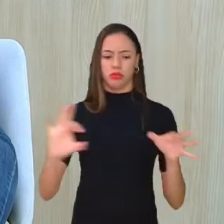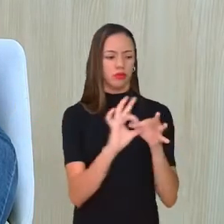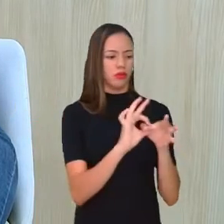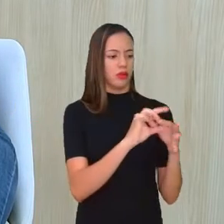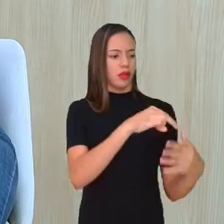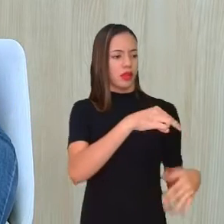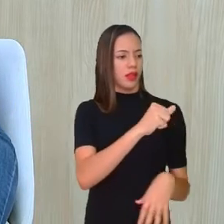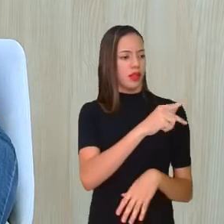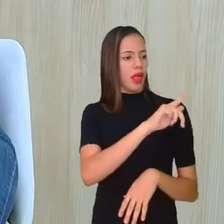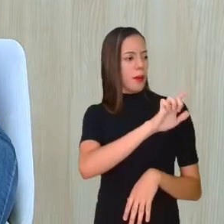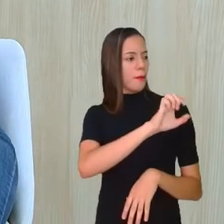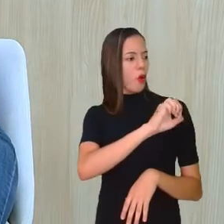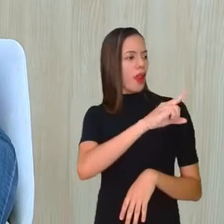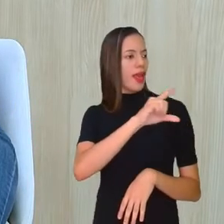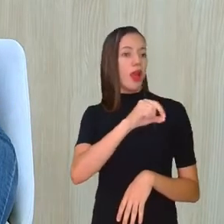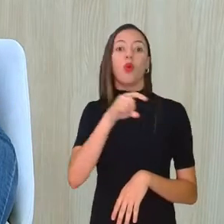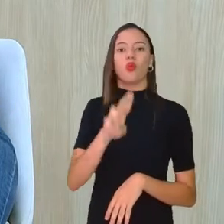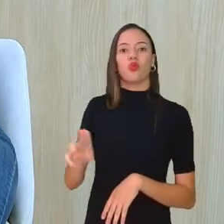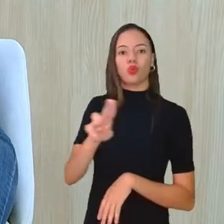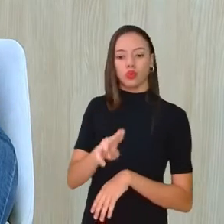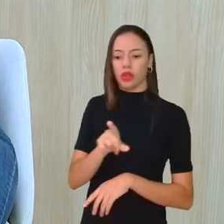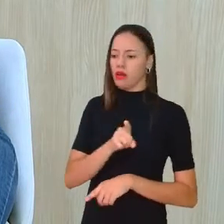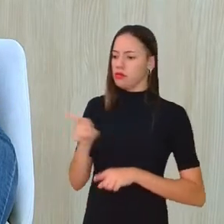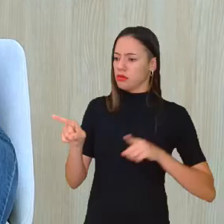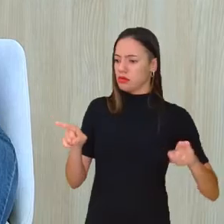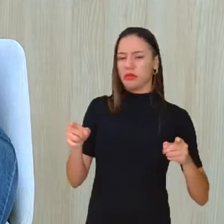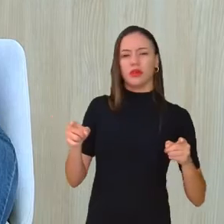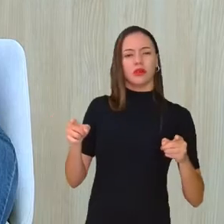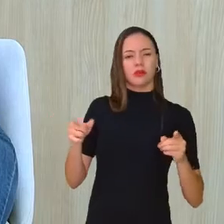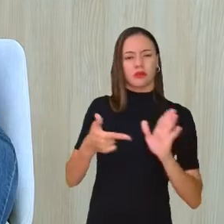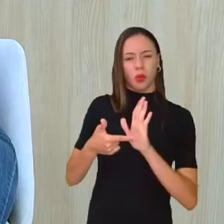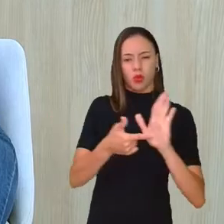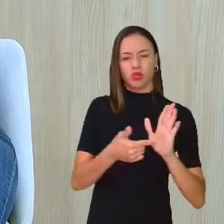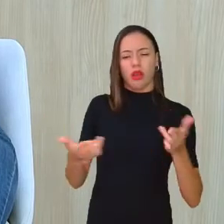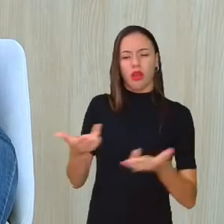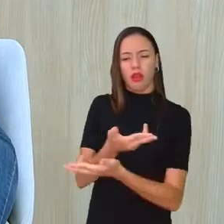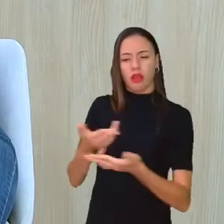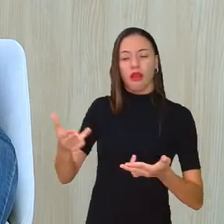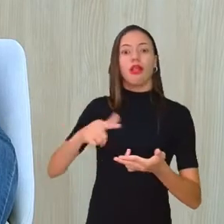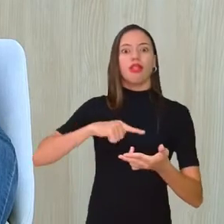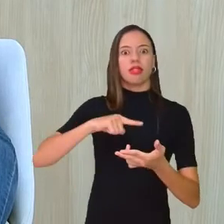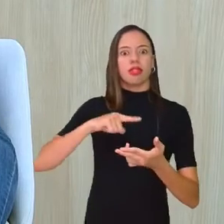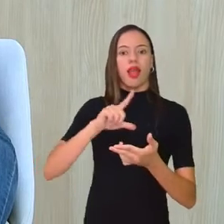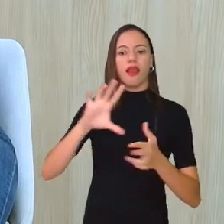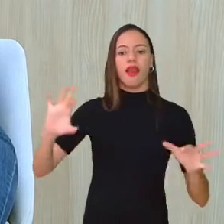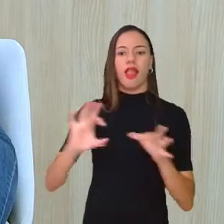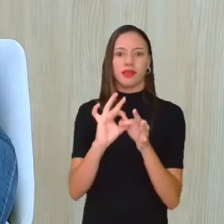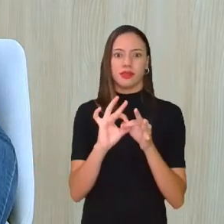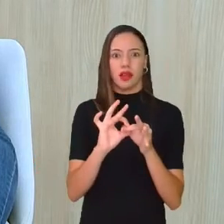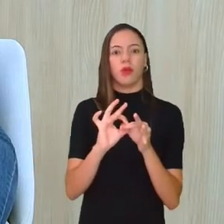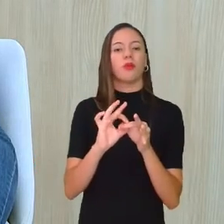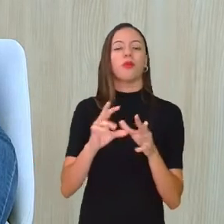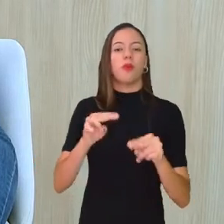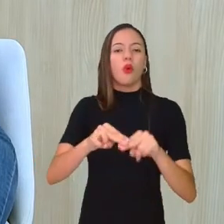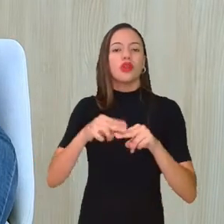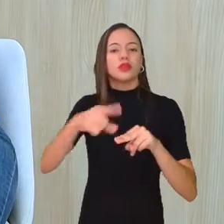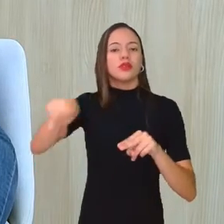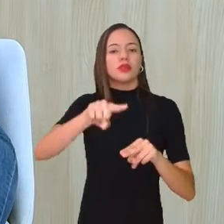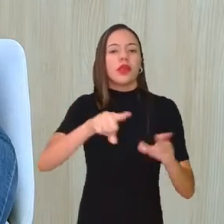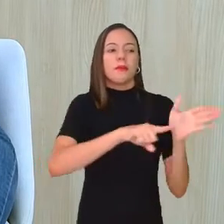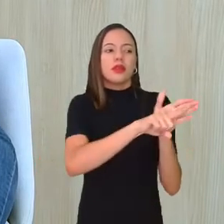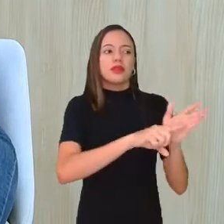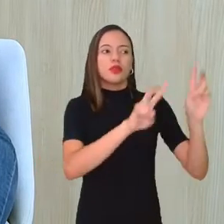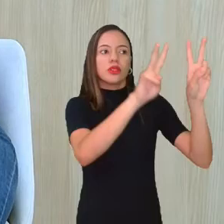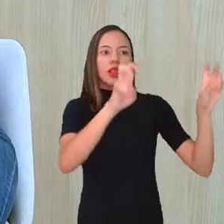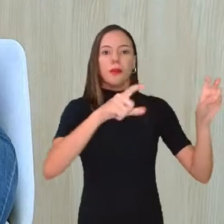sociais. Por isso que quando você escolhe um tema, aquele tema fica recorrente. E o que a gente vai fazer, Carlos, o que a gente vai propor para